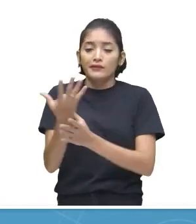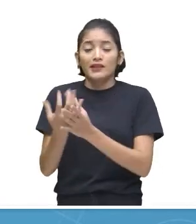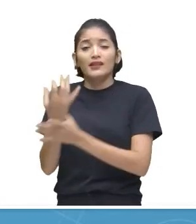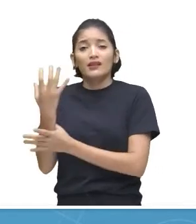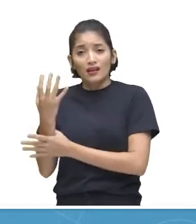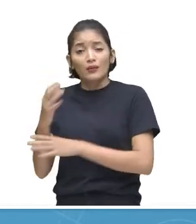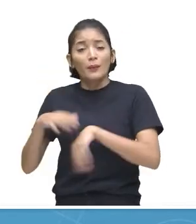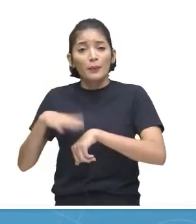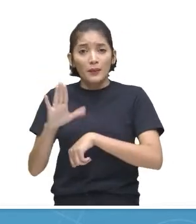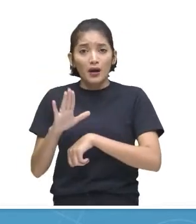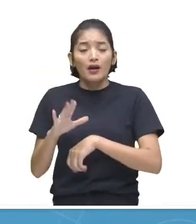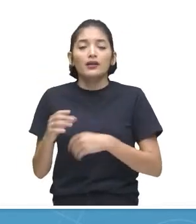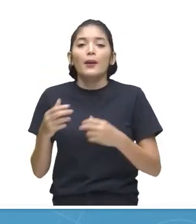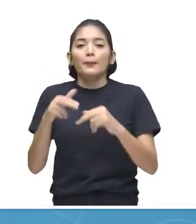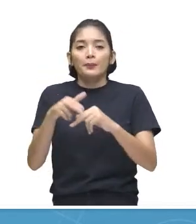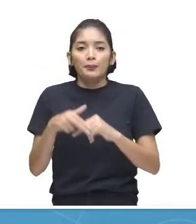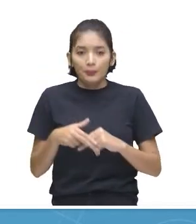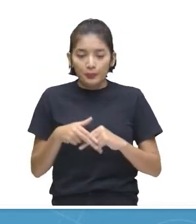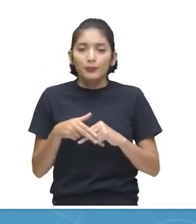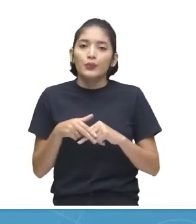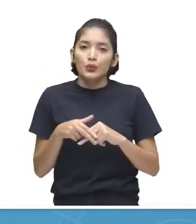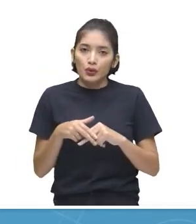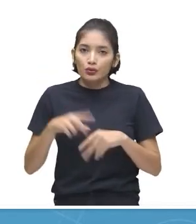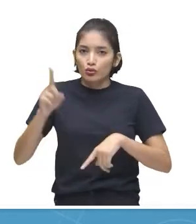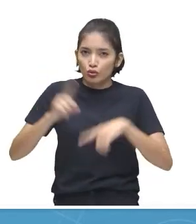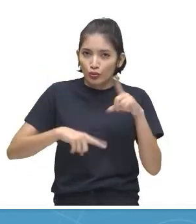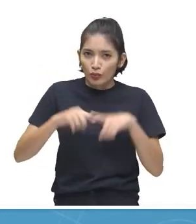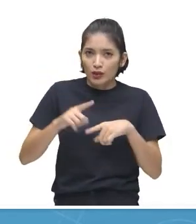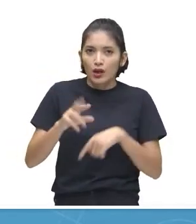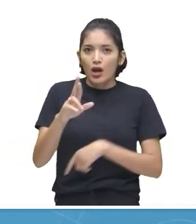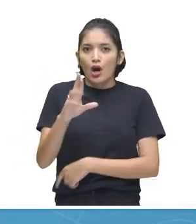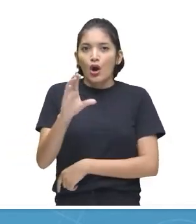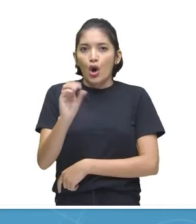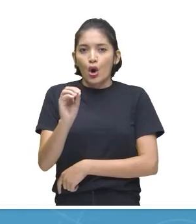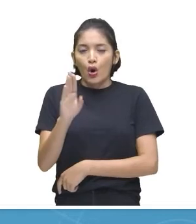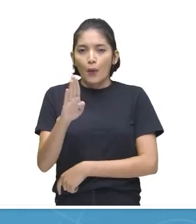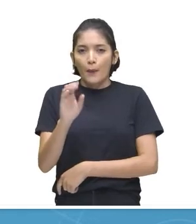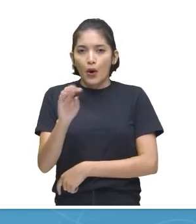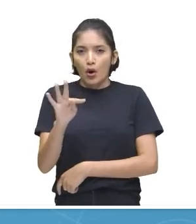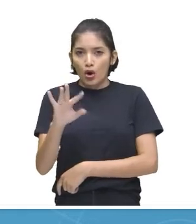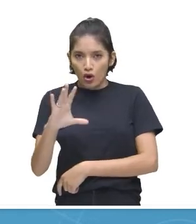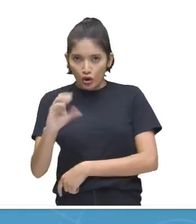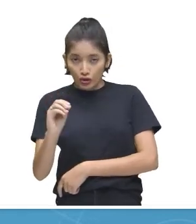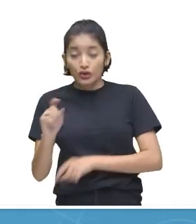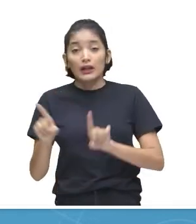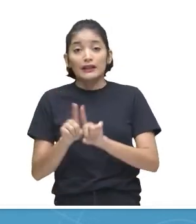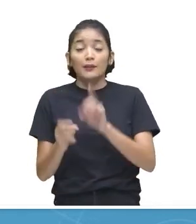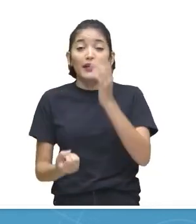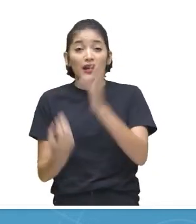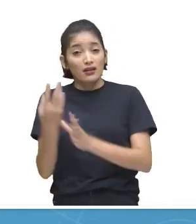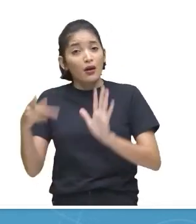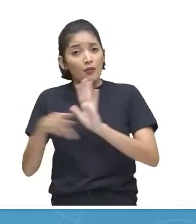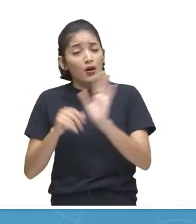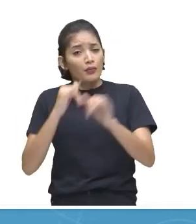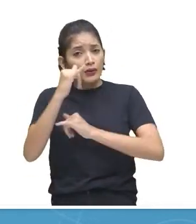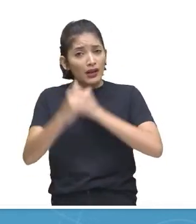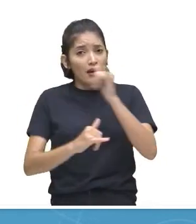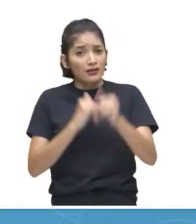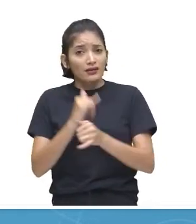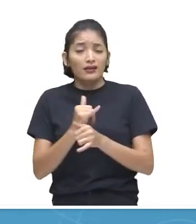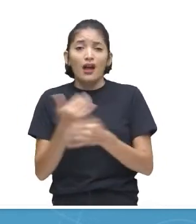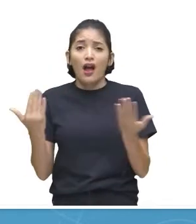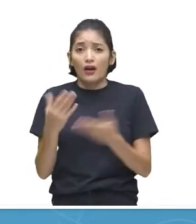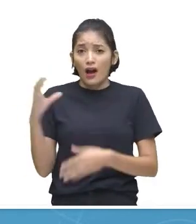E é por isso que a robótica, a invenção da internet vai começar começar a ser mais importante, porque tudo vai passar a ser